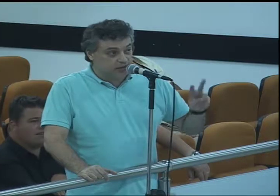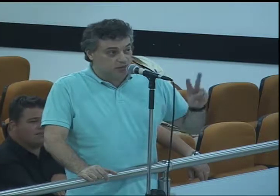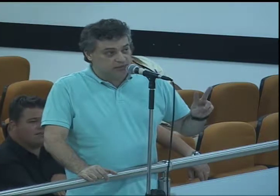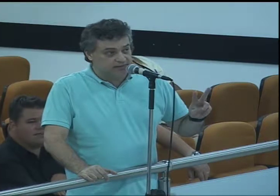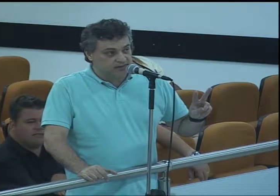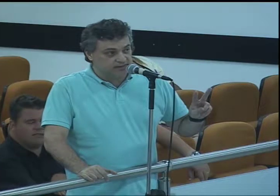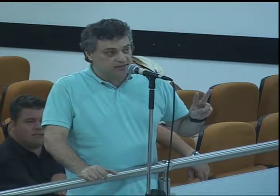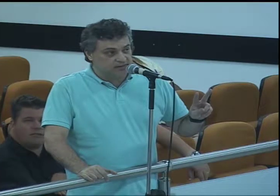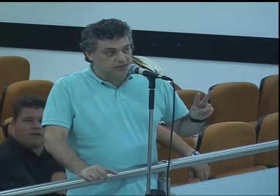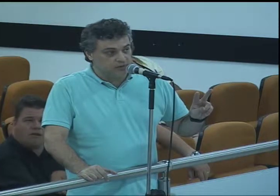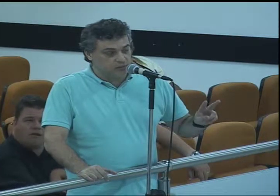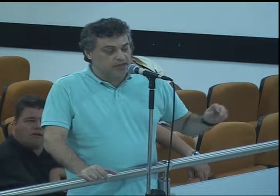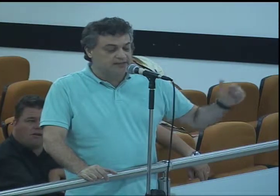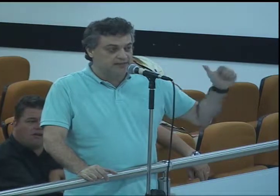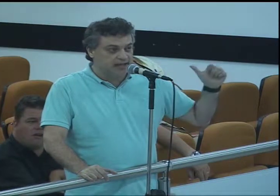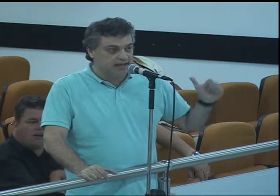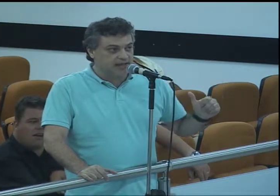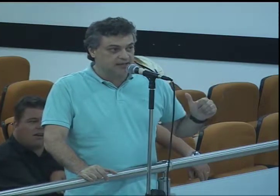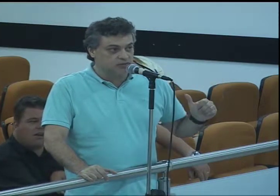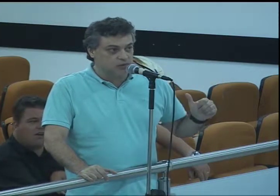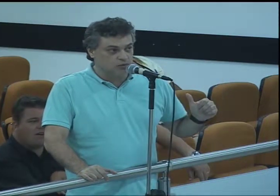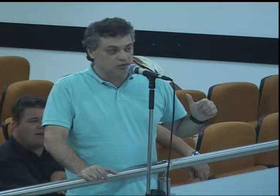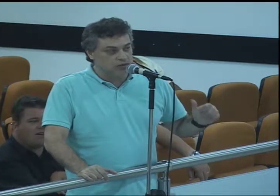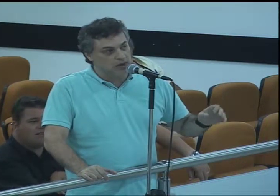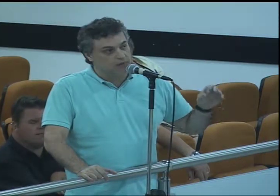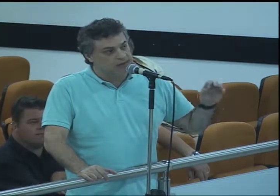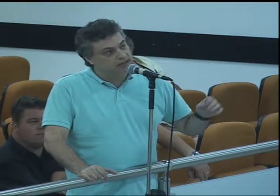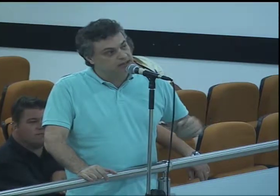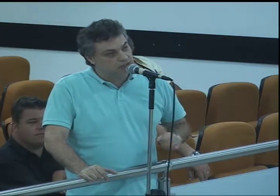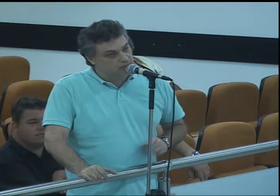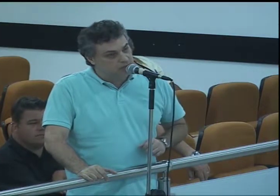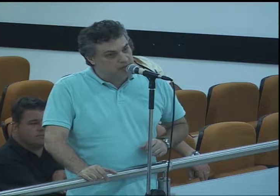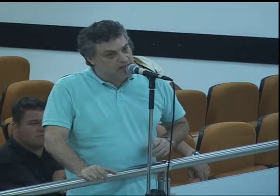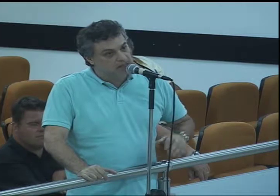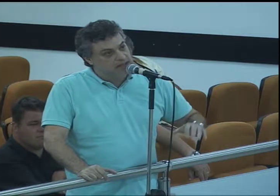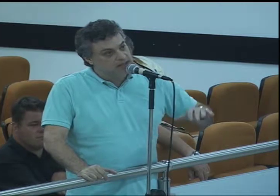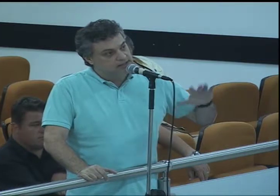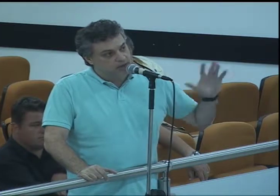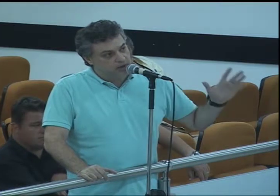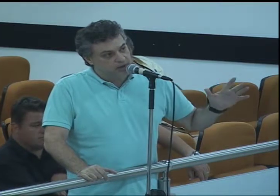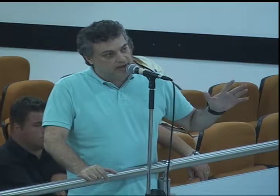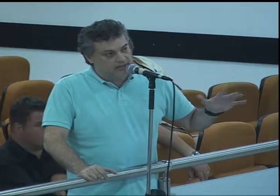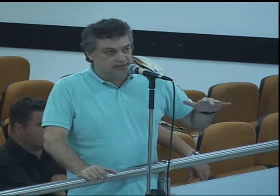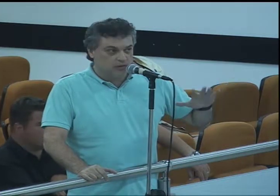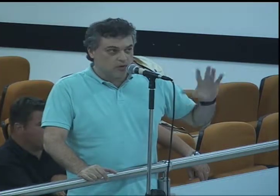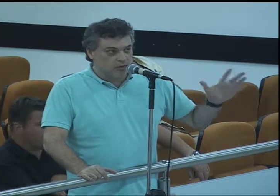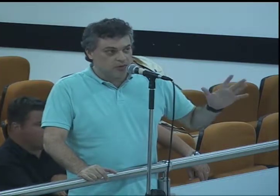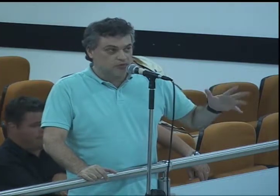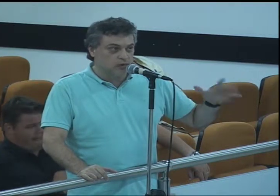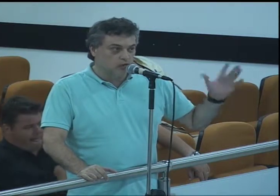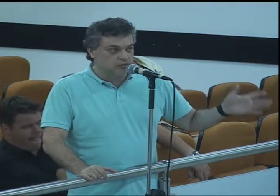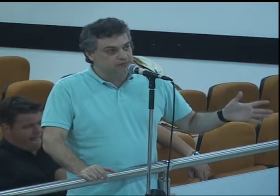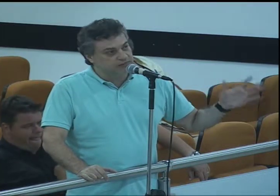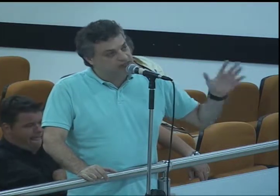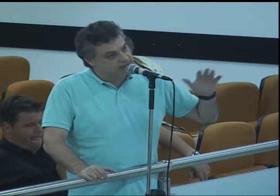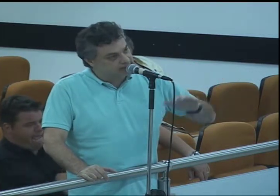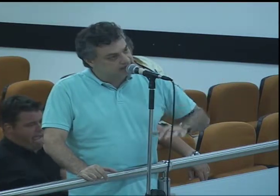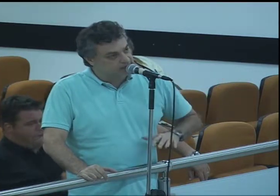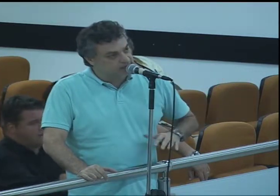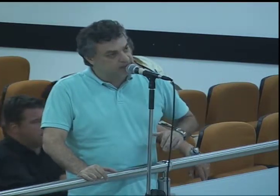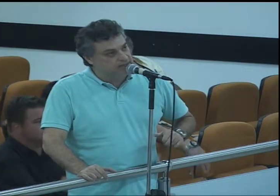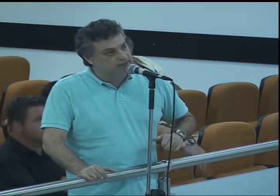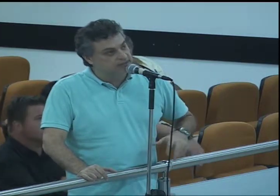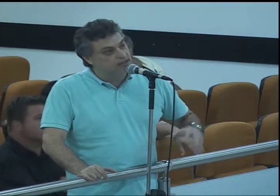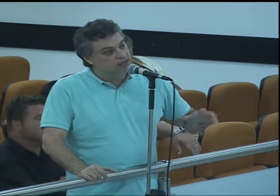terças-feiras, segundas terças-feiras do mês, na Casa do Conselho, a partir das 8h30. São abertas a qualquer pessoa com deficiência,